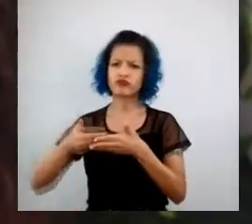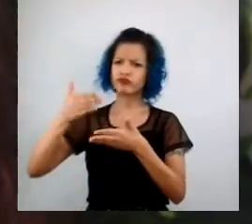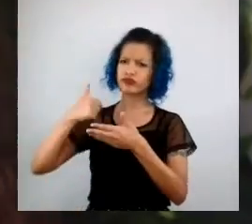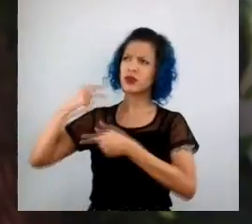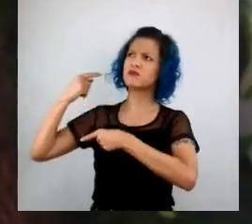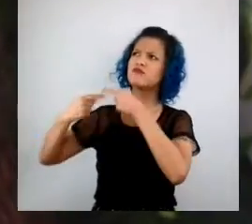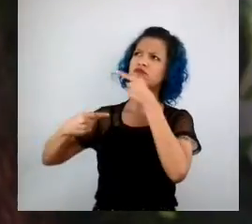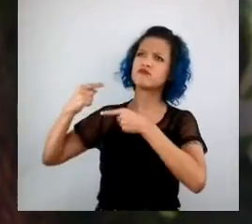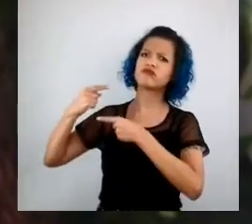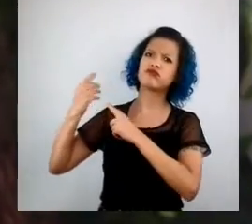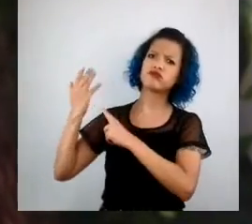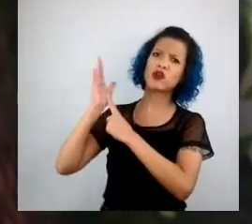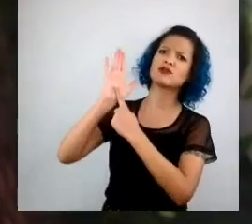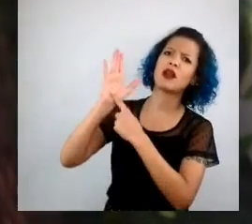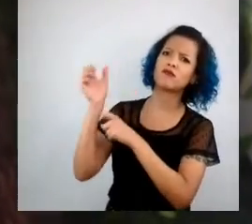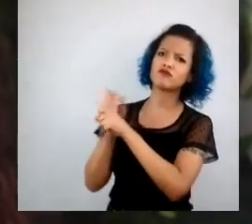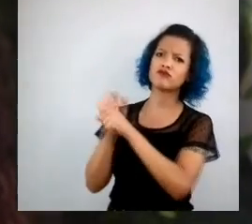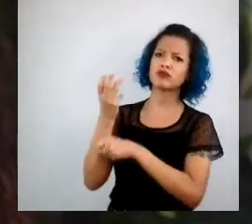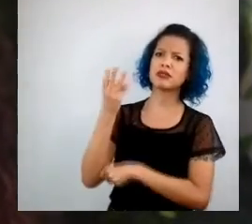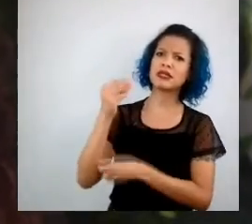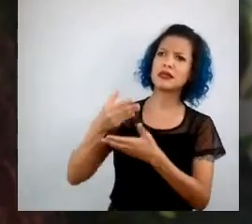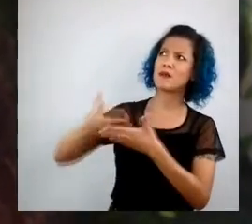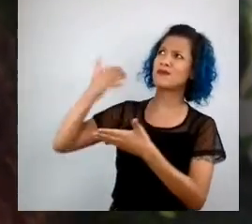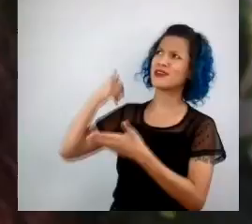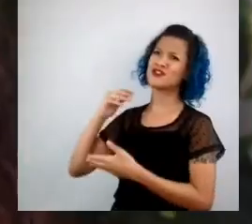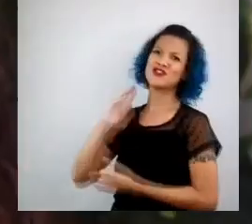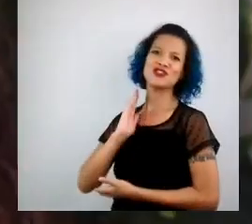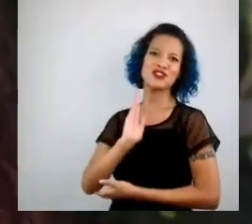anos. Né?